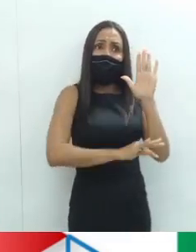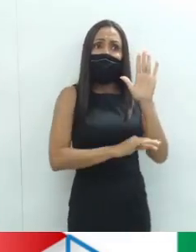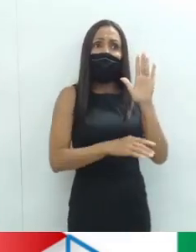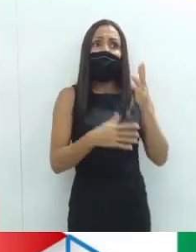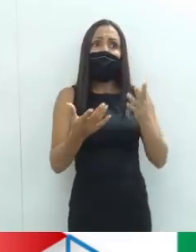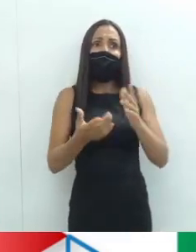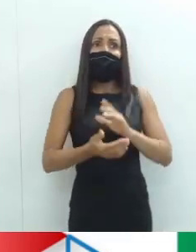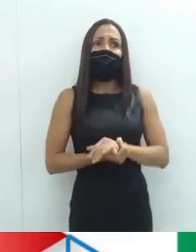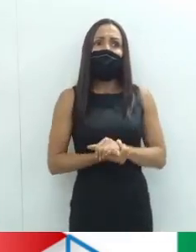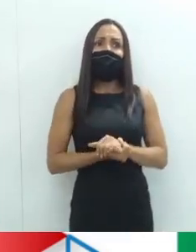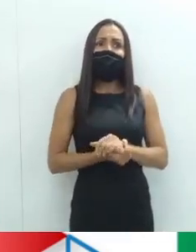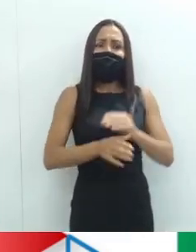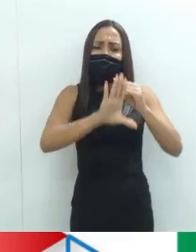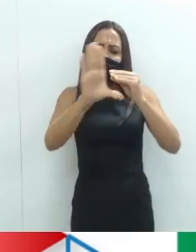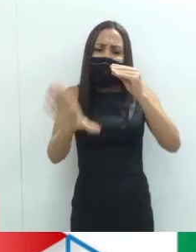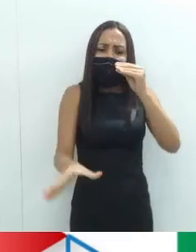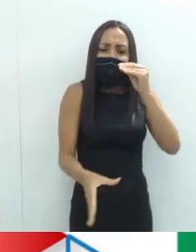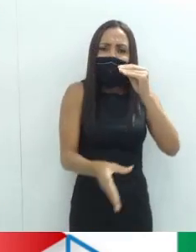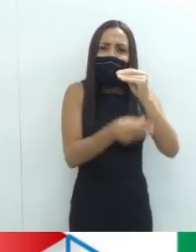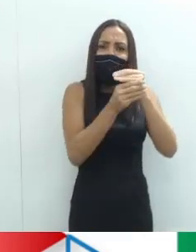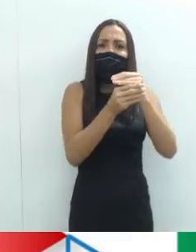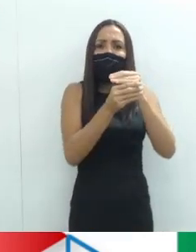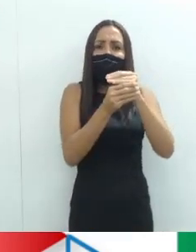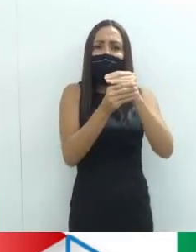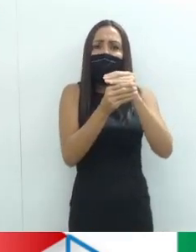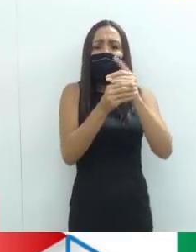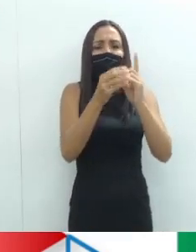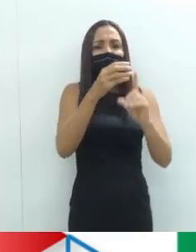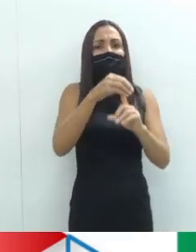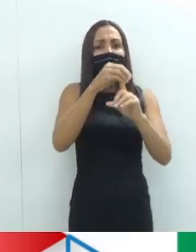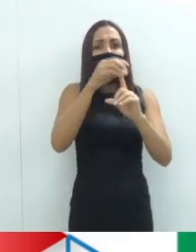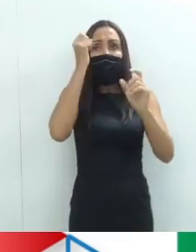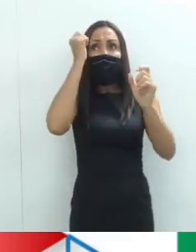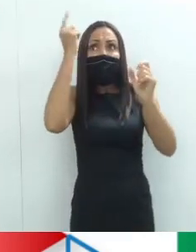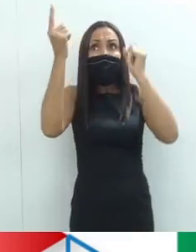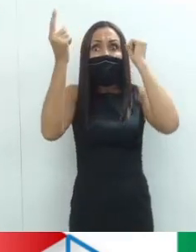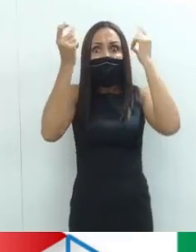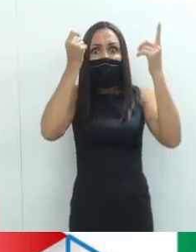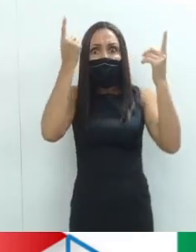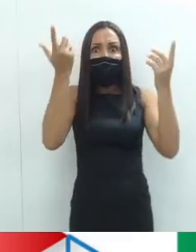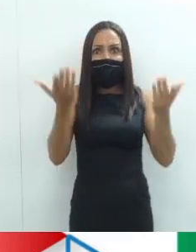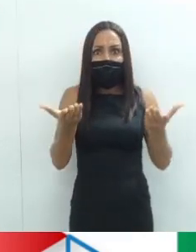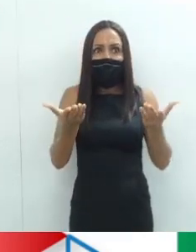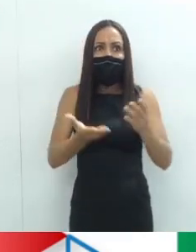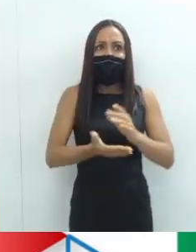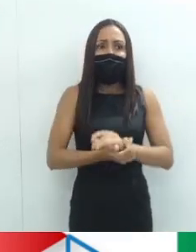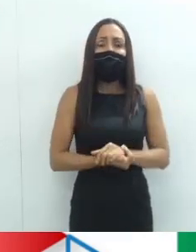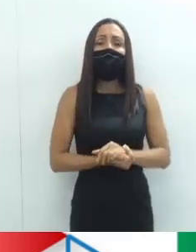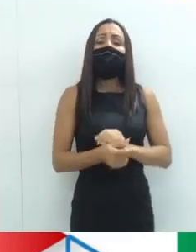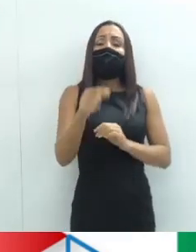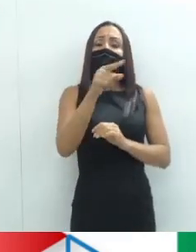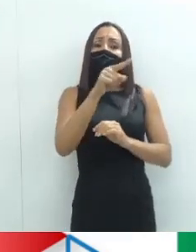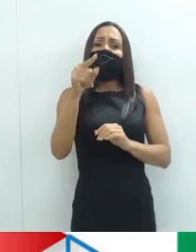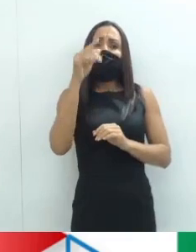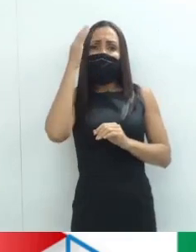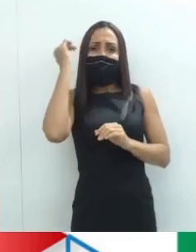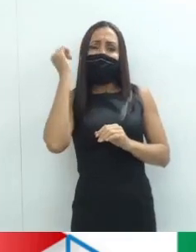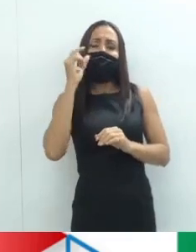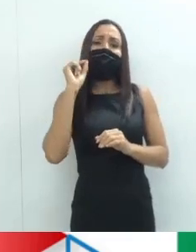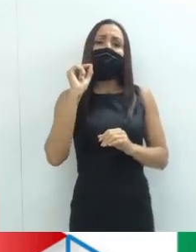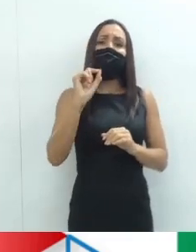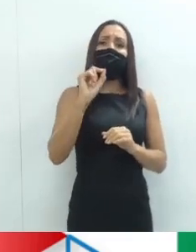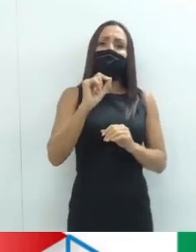é sintetizar as principais ideias. Vocês sabem o que é fazer